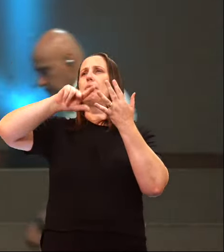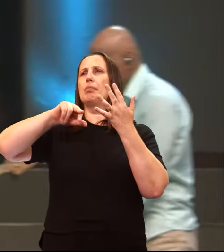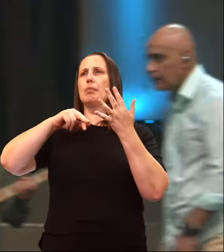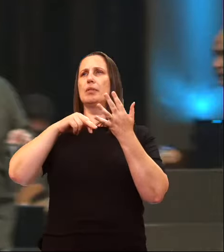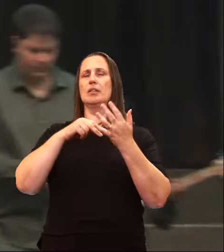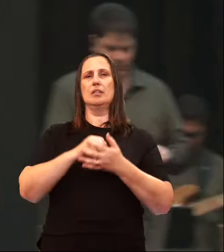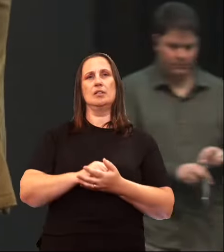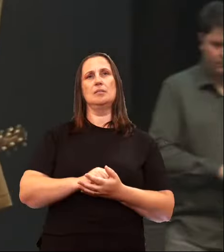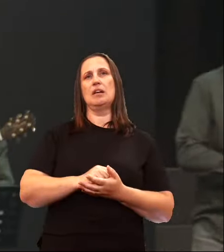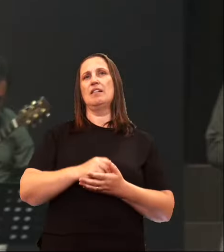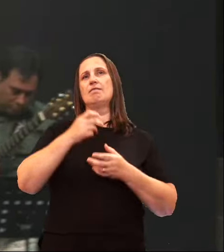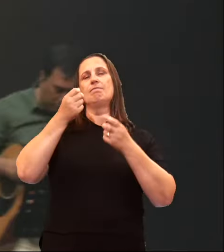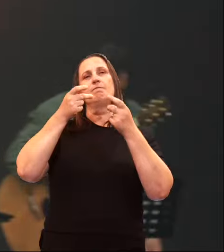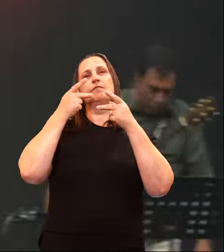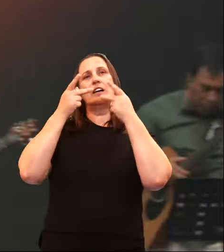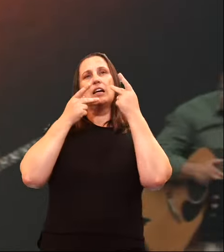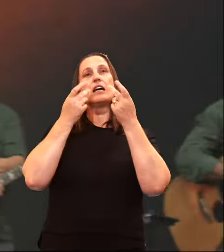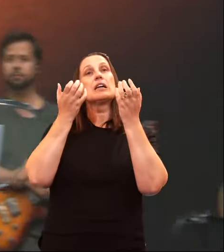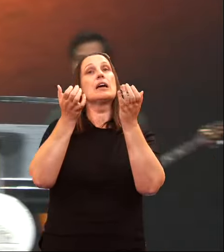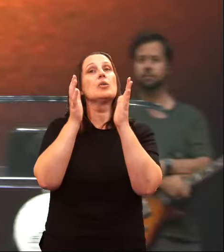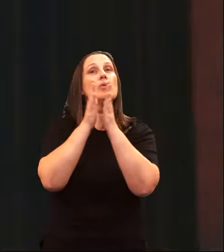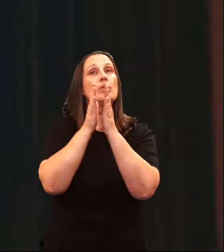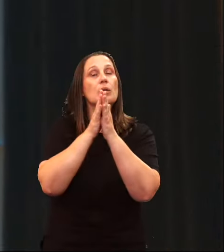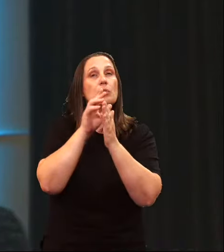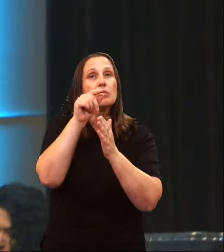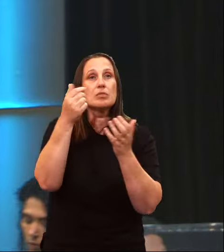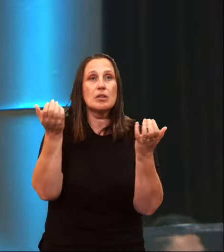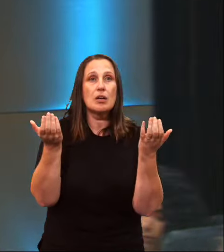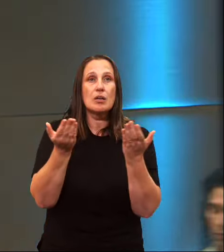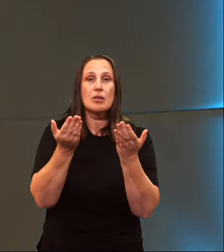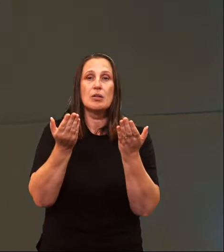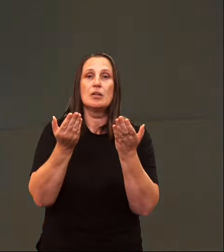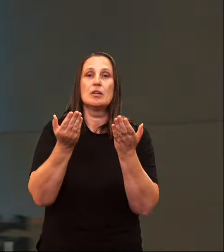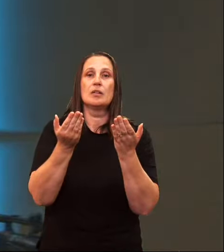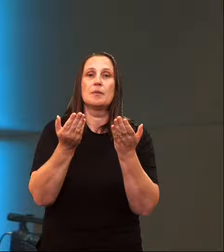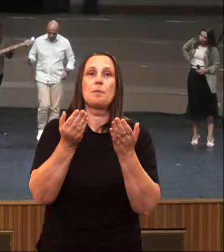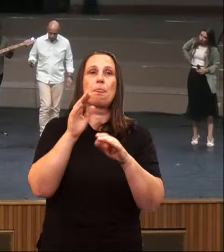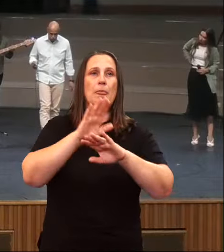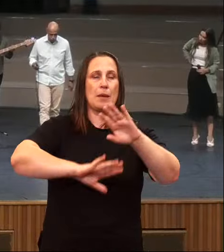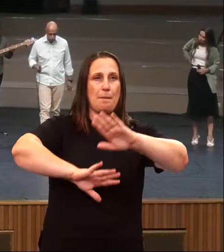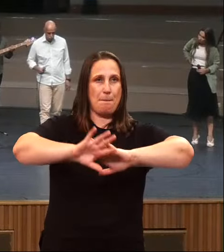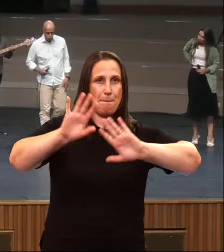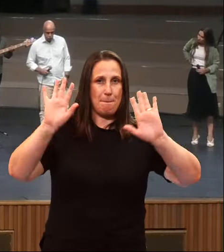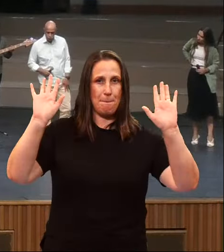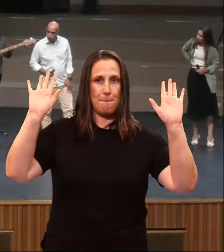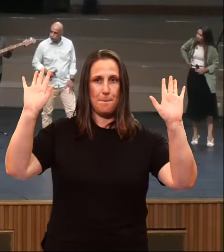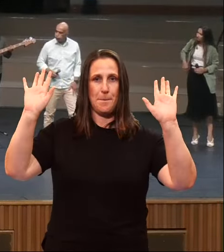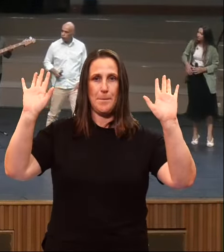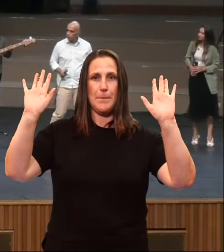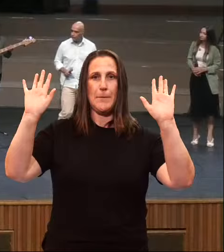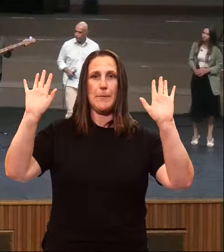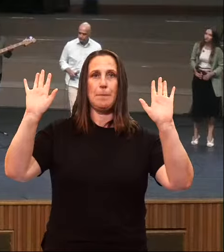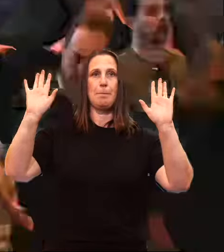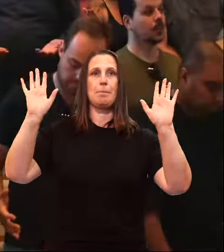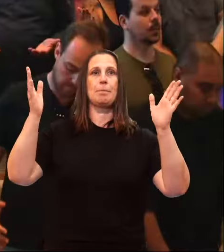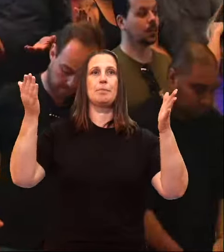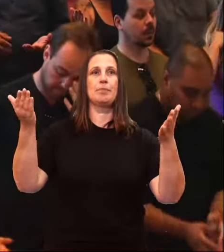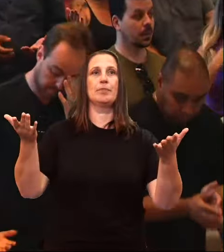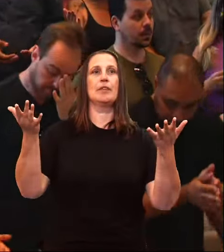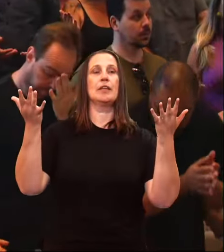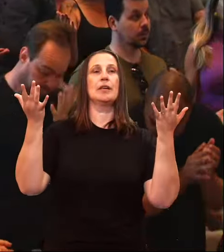aqui. Quero orar por você agora sim. Levante suas mãos, assim, faça assim com a balança, isso.